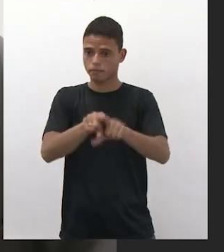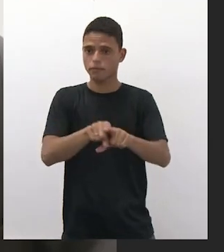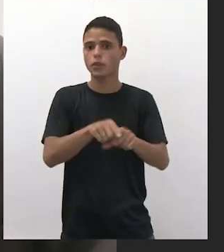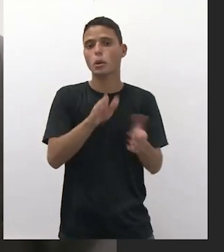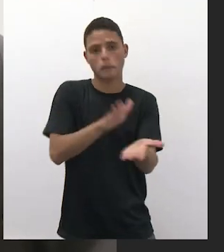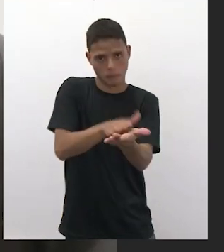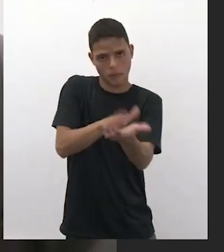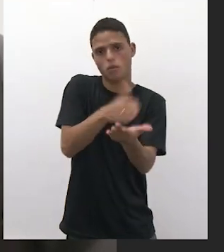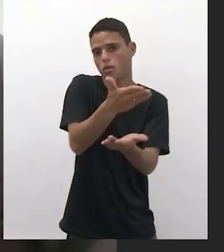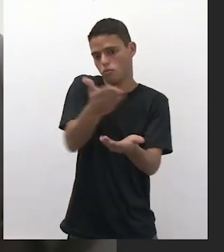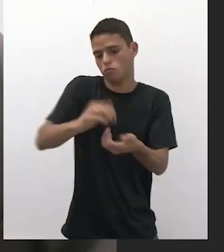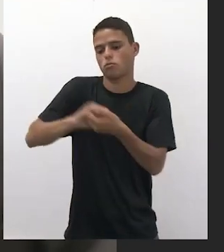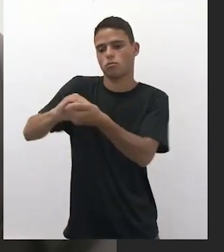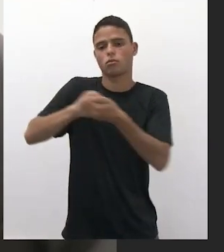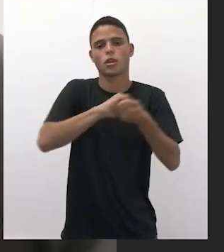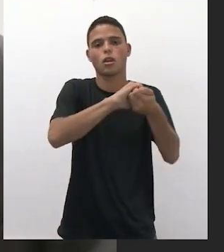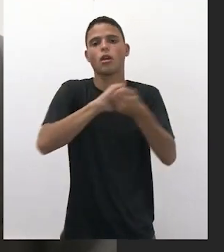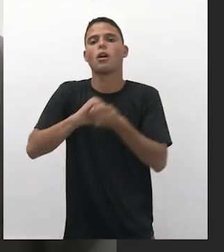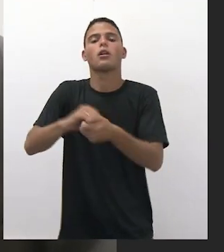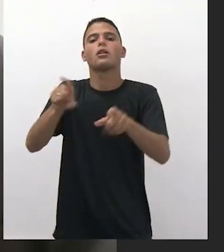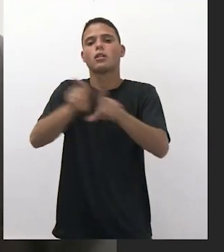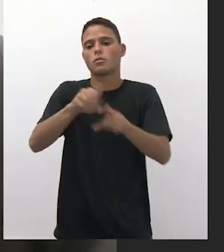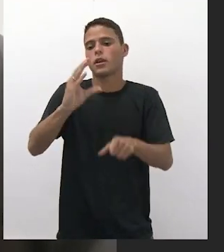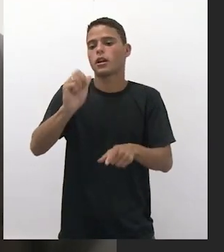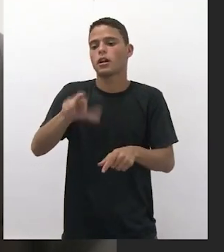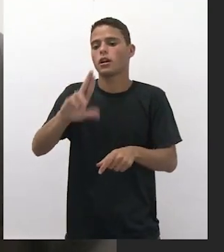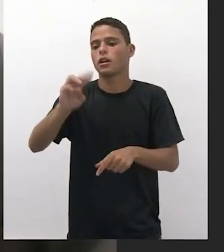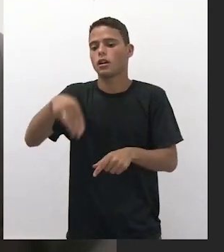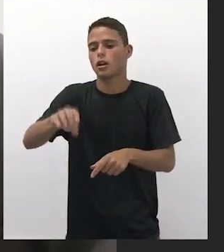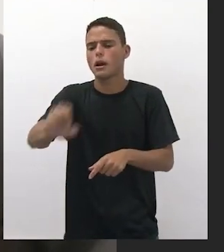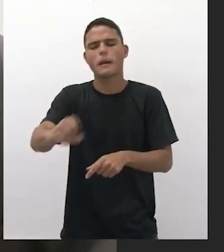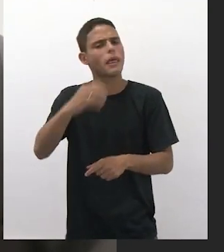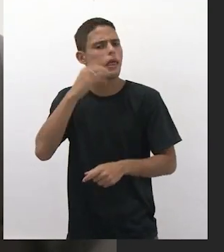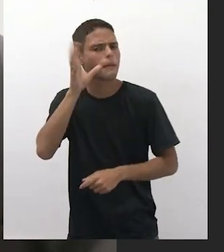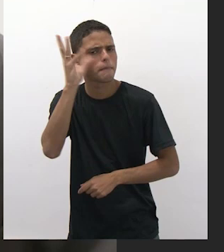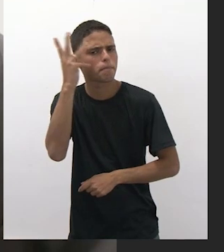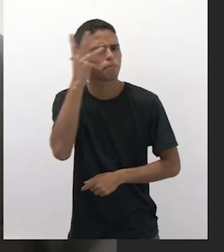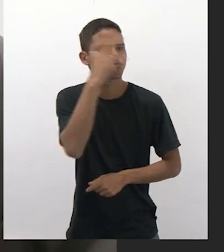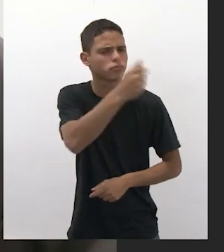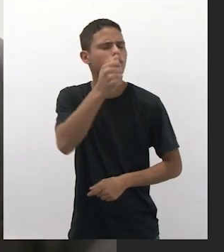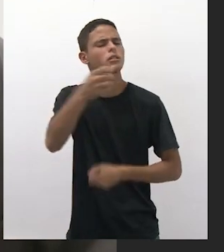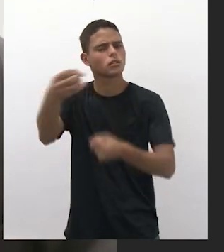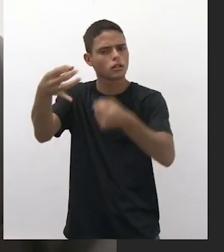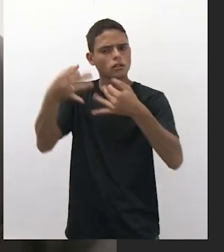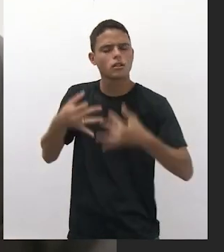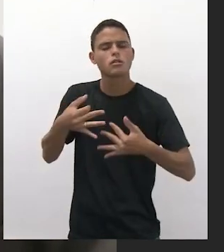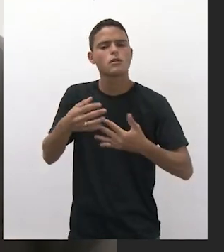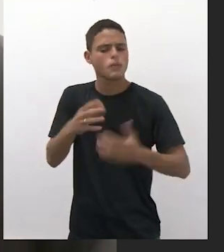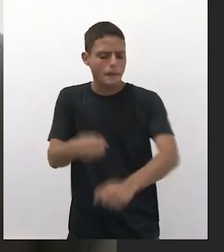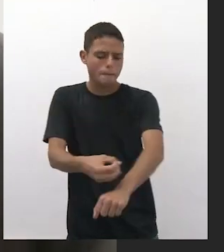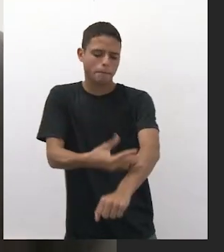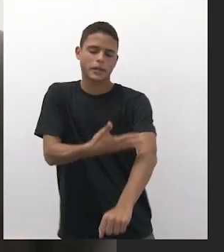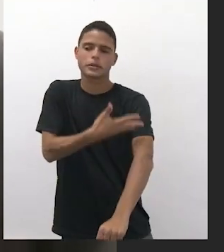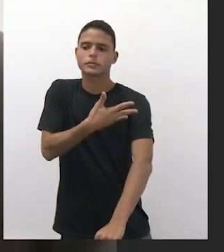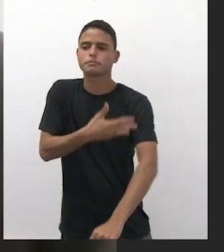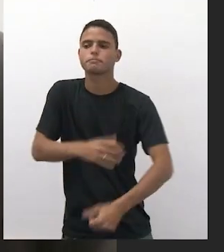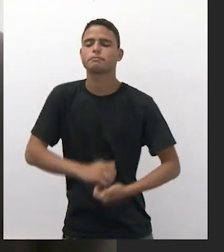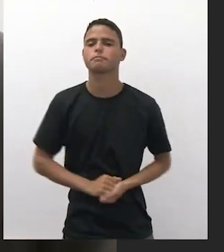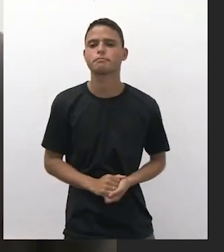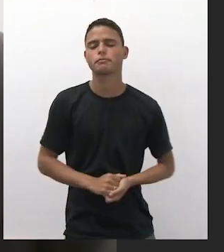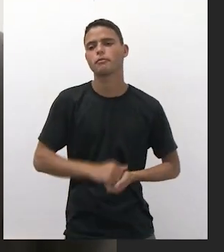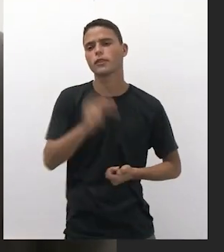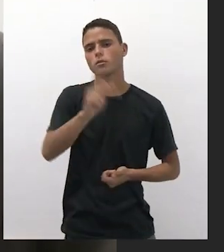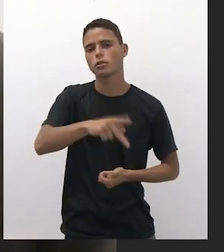NUMA. Carmen Lúcia, nossa colega de trabalho aqui, que lindo depoimento, professora Edivane. Fiquei emocionada.